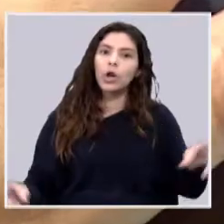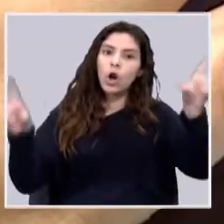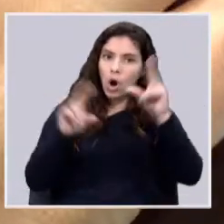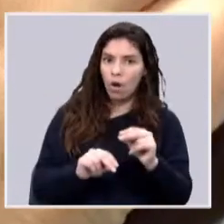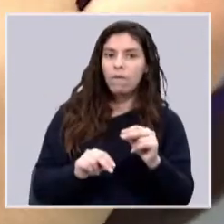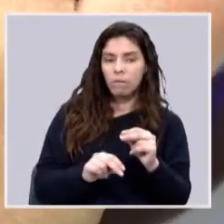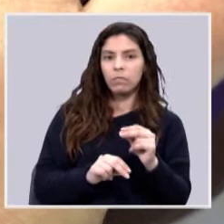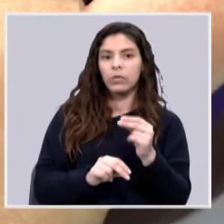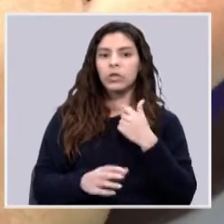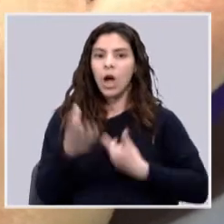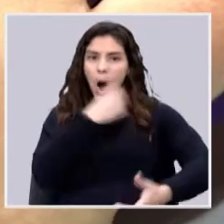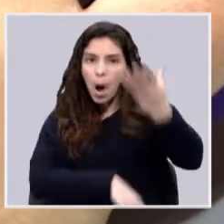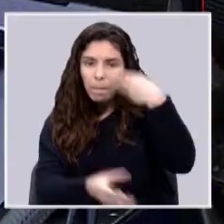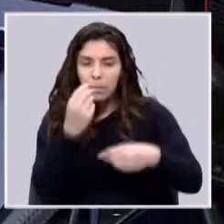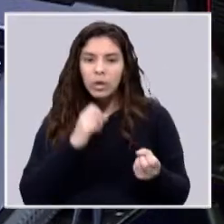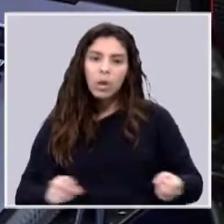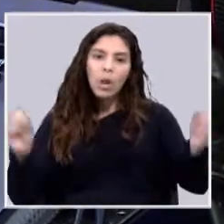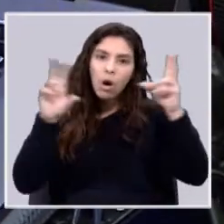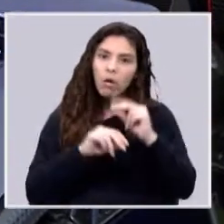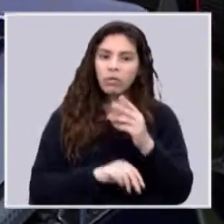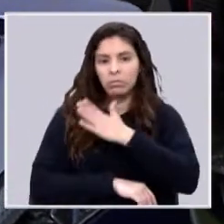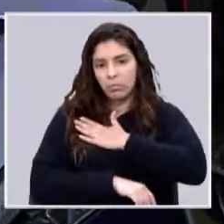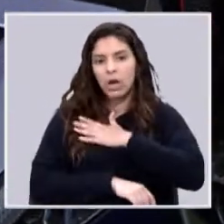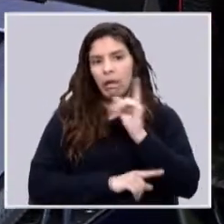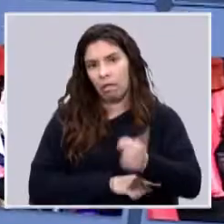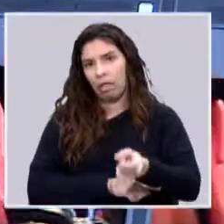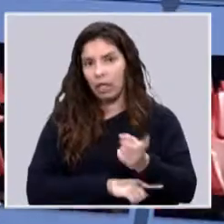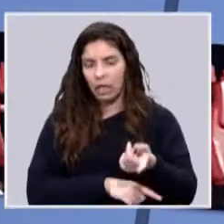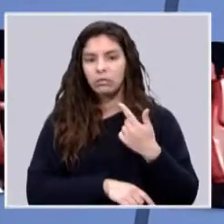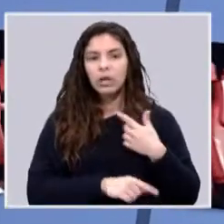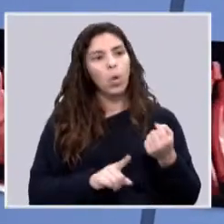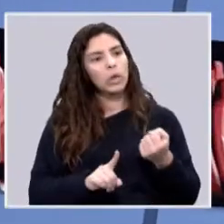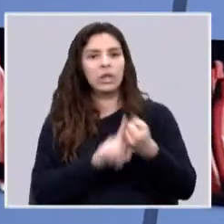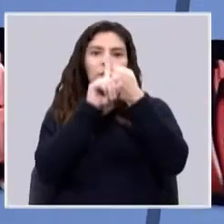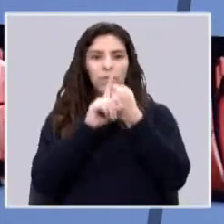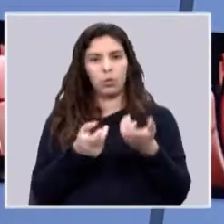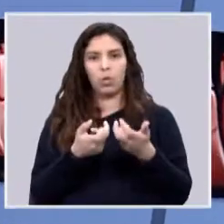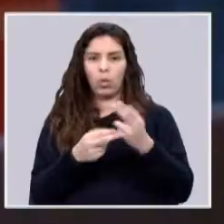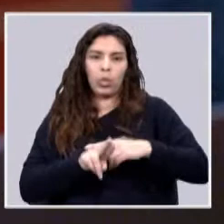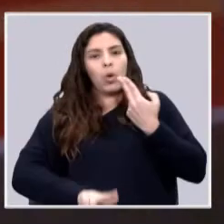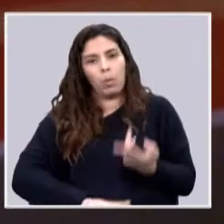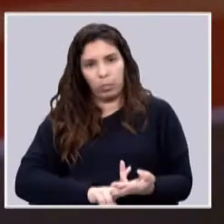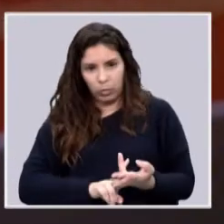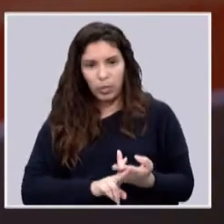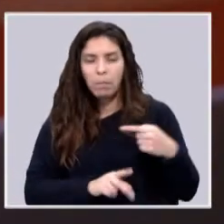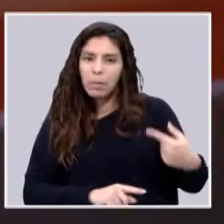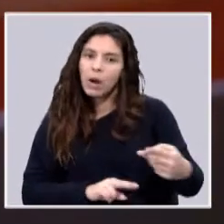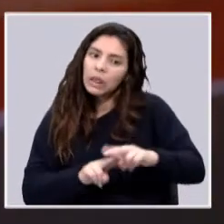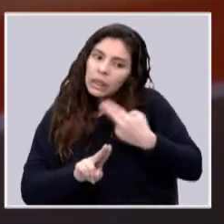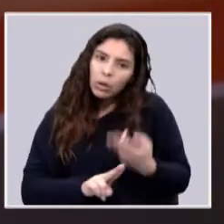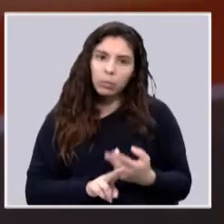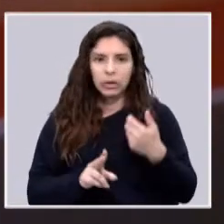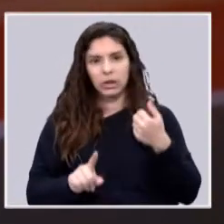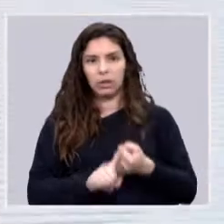dias, fazer coisas novas, aprender coisas novas e é mais desafiante. Todos os dias é um